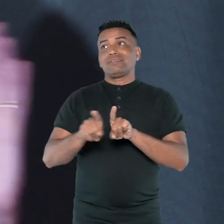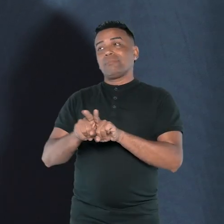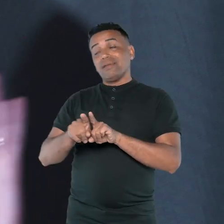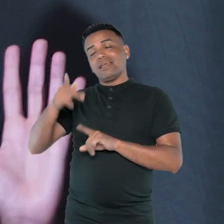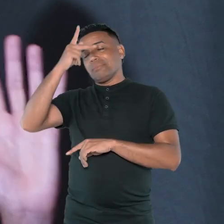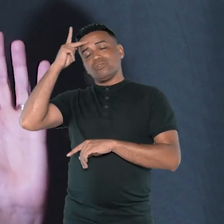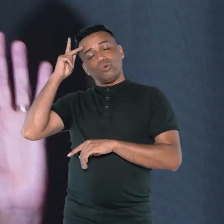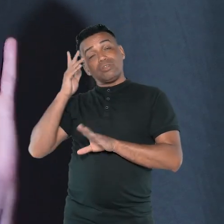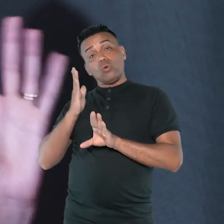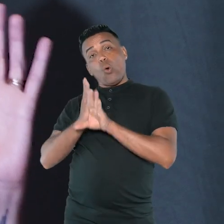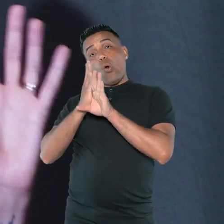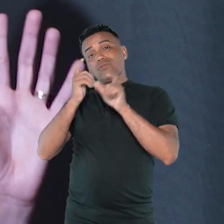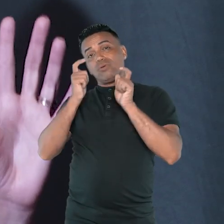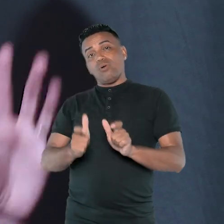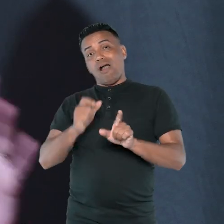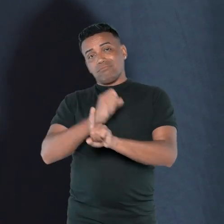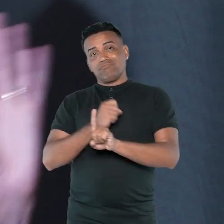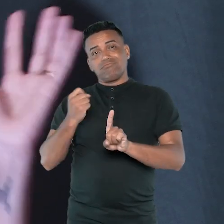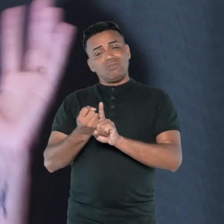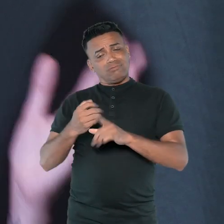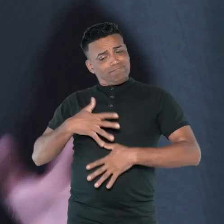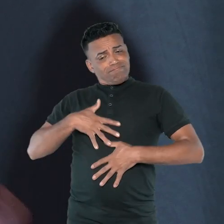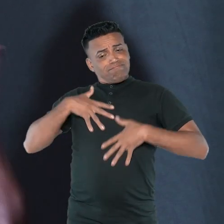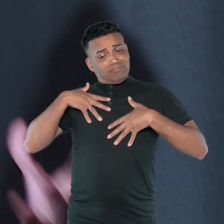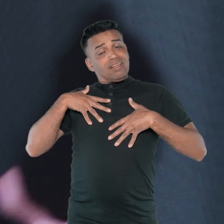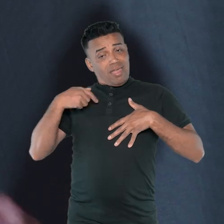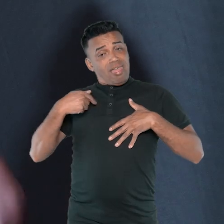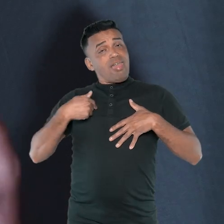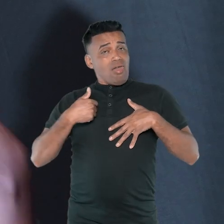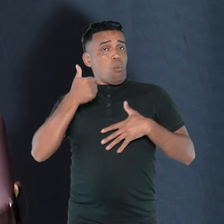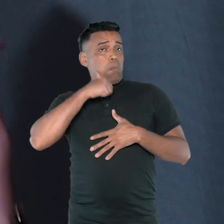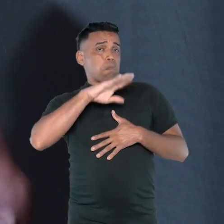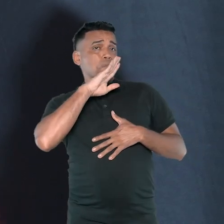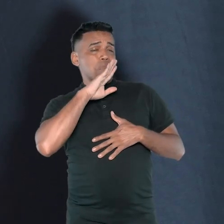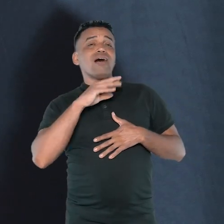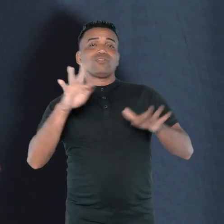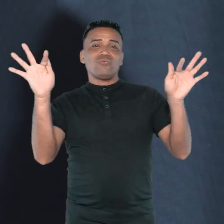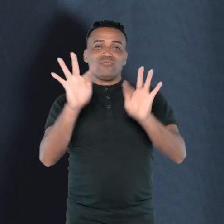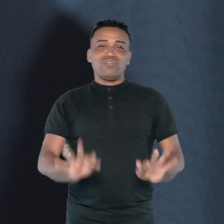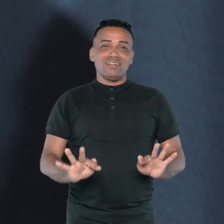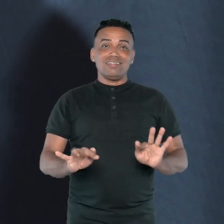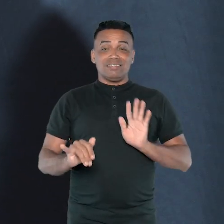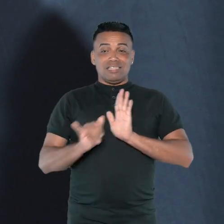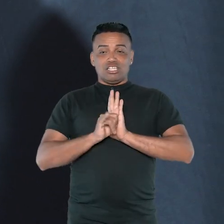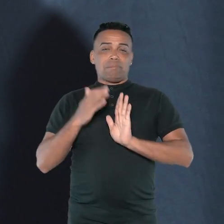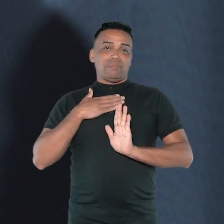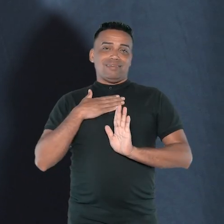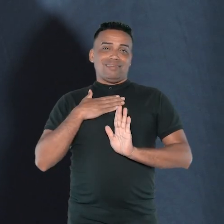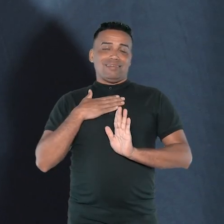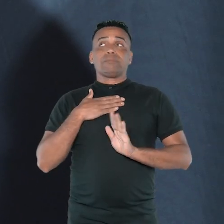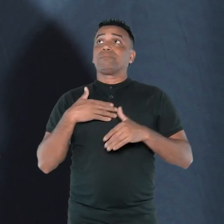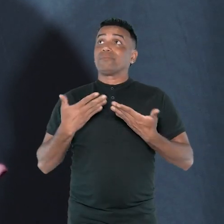satisfeitos de encontrarem, né, esse lugar social, né? Agora eu sei o que eu sou mãe, né? Isso diz muito de mim.